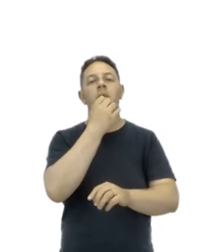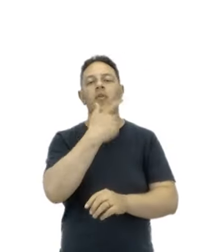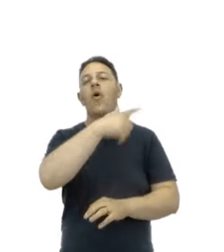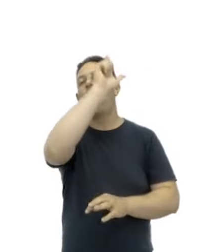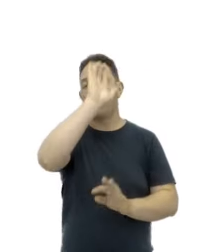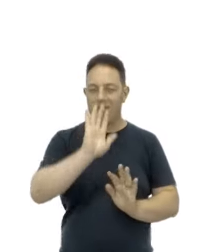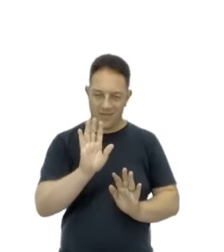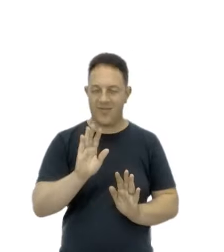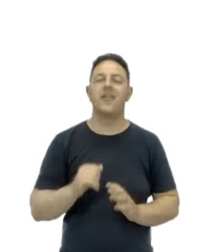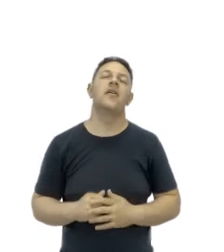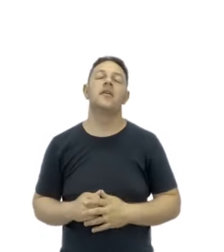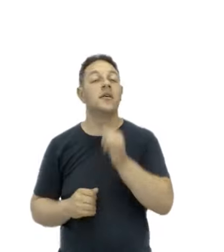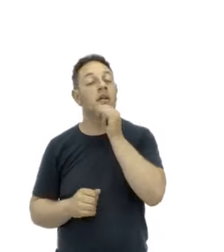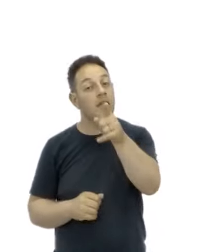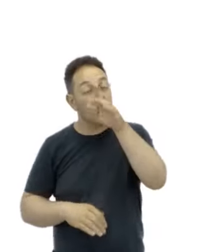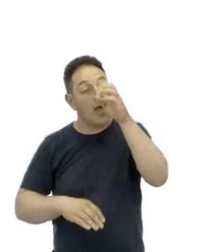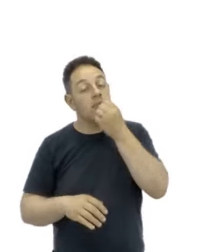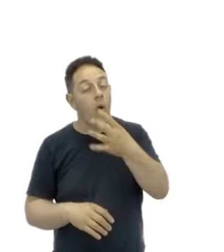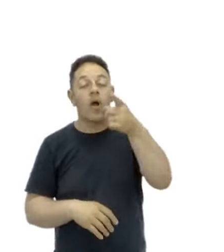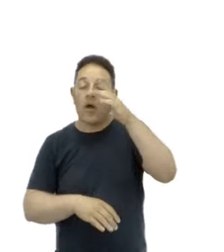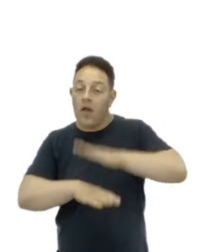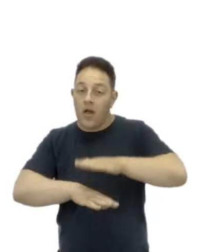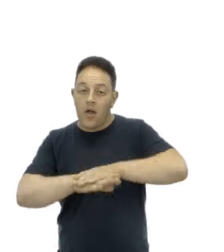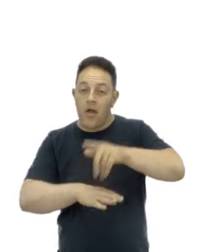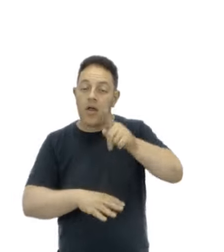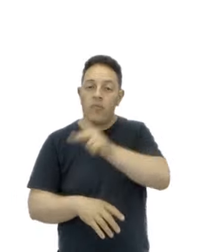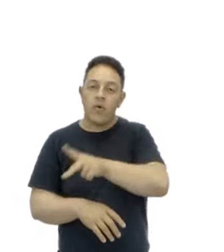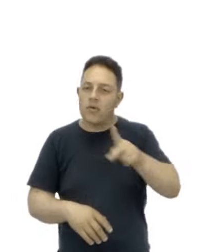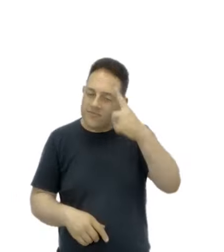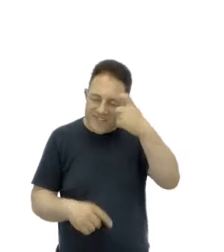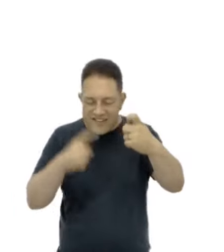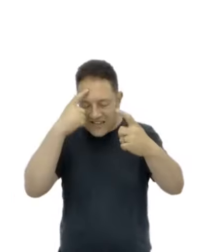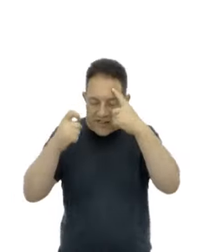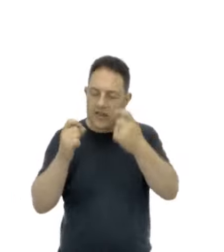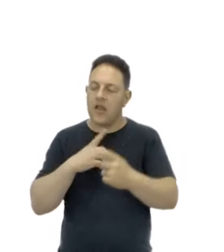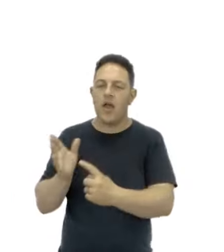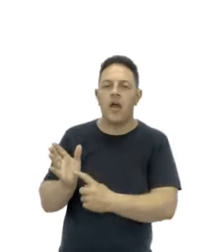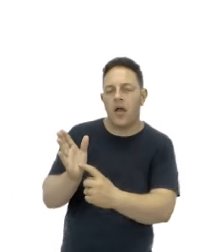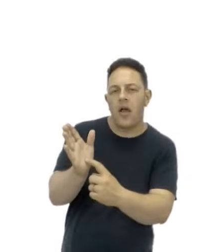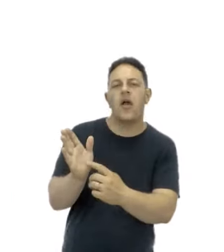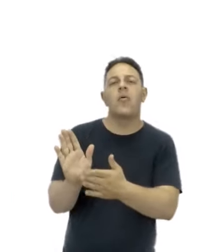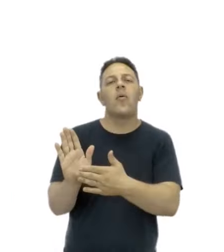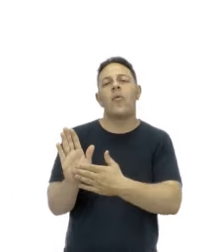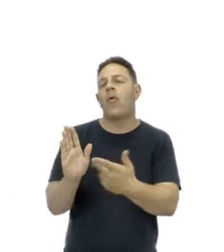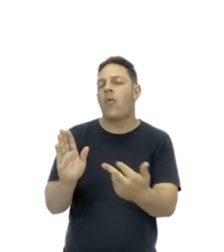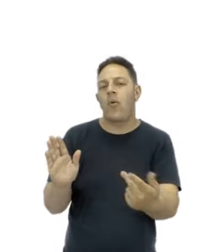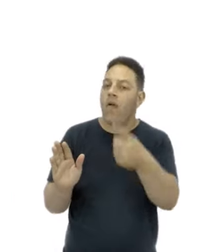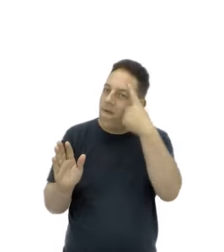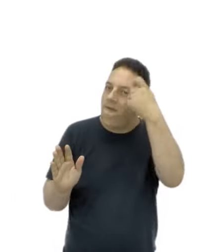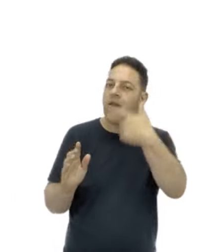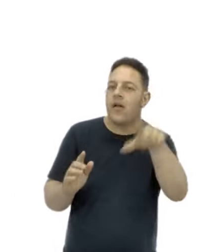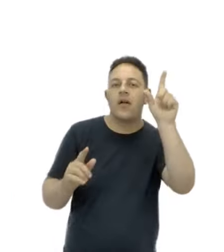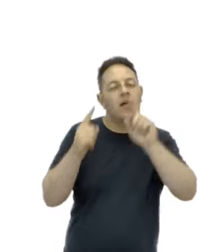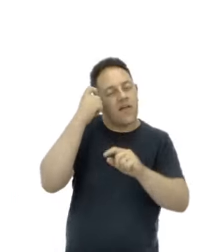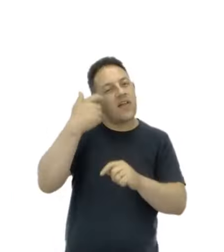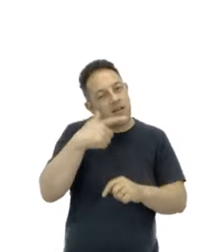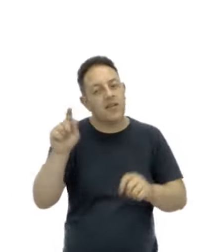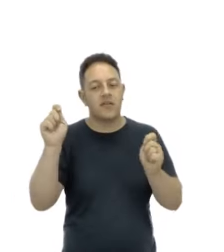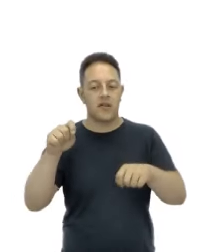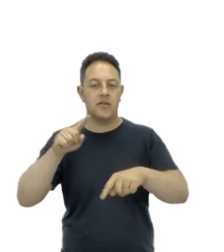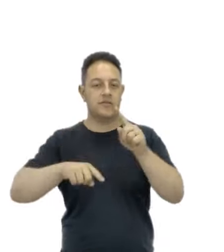professor, possa pôr a mão na massa a partir de situações propostas que estão aqui no material, né, para Aprender